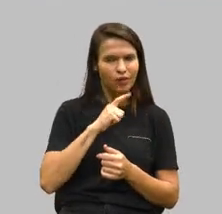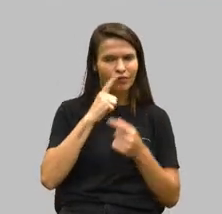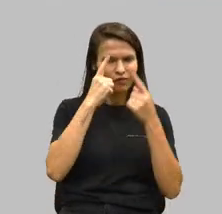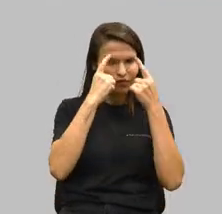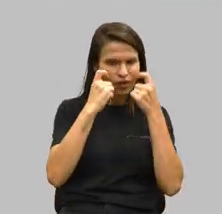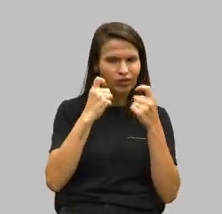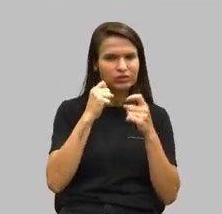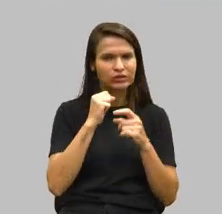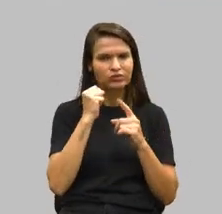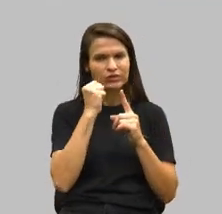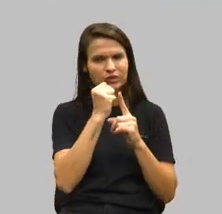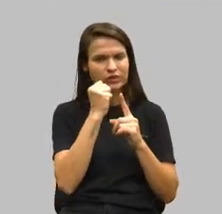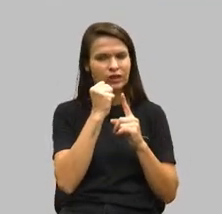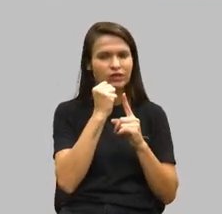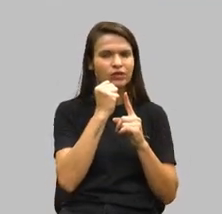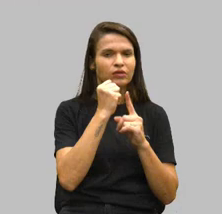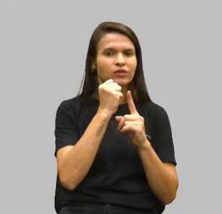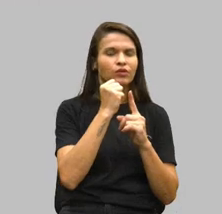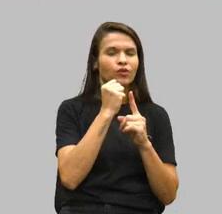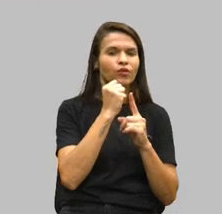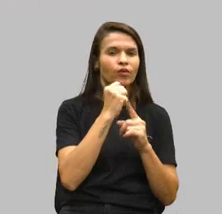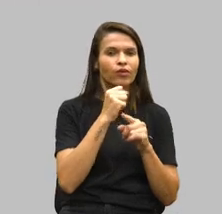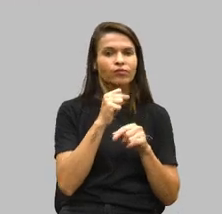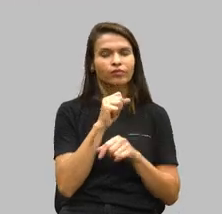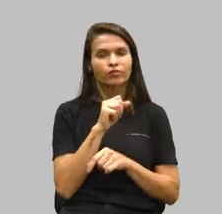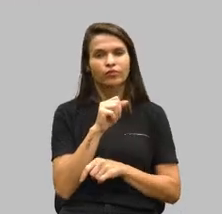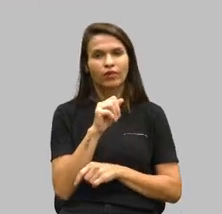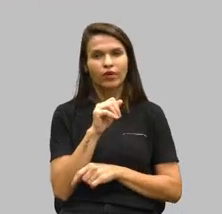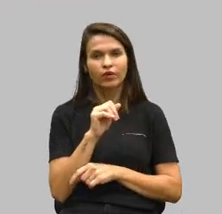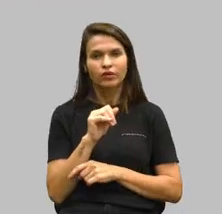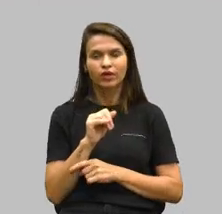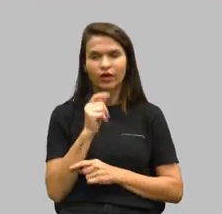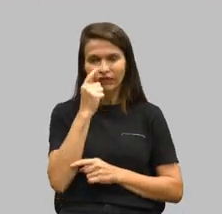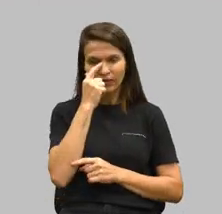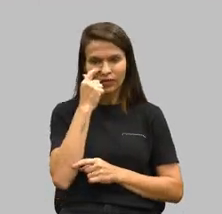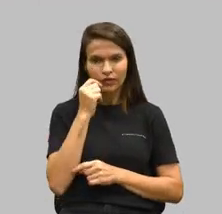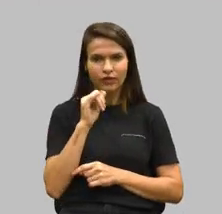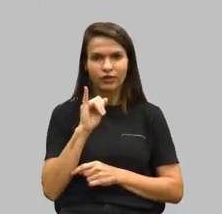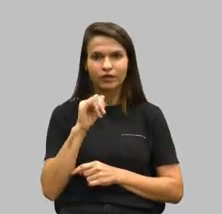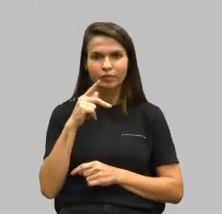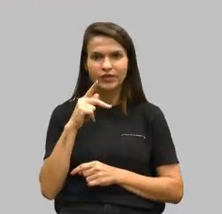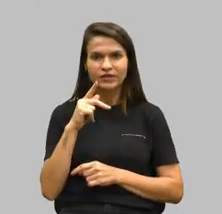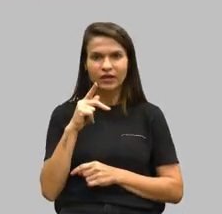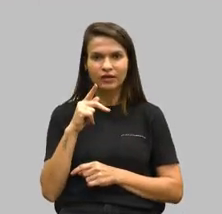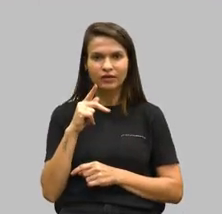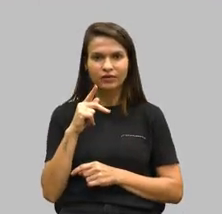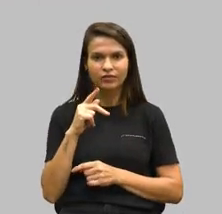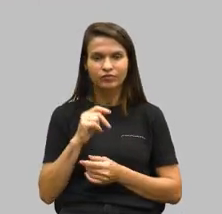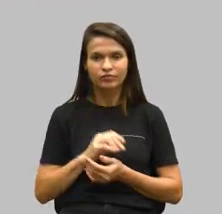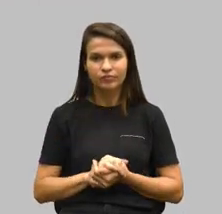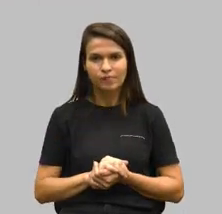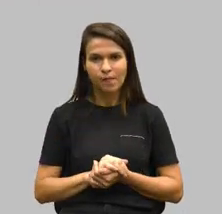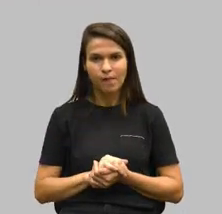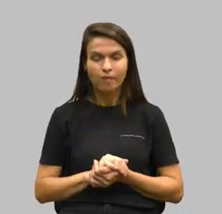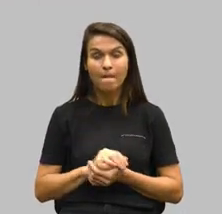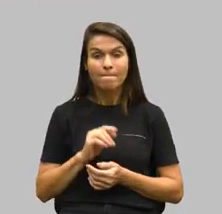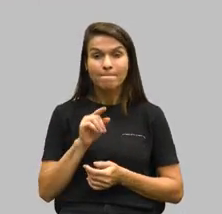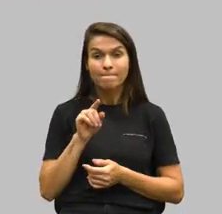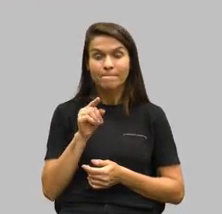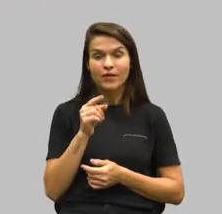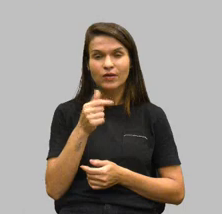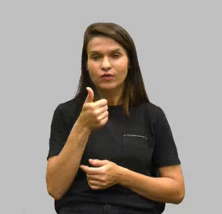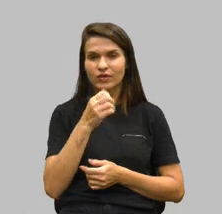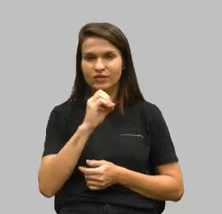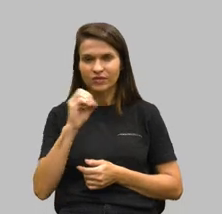sendo mortas a atender 100 mas nós sabemos que o número de mulheres que estão acometidos com violência doméstica é